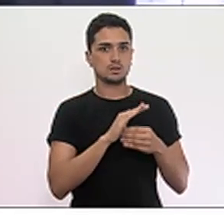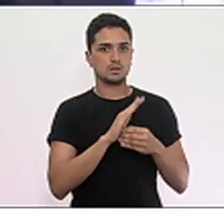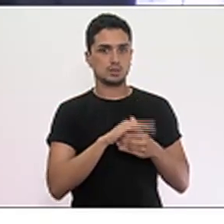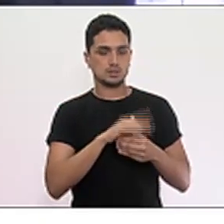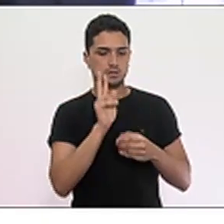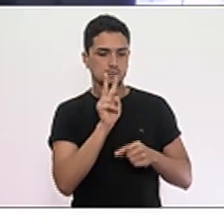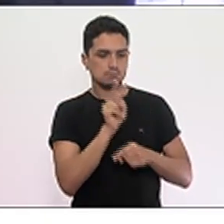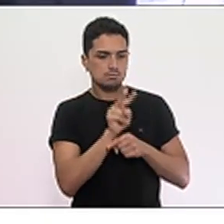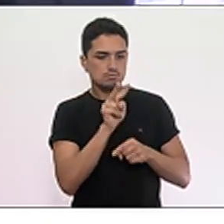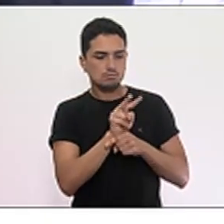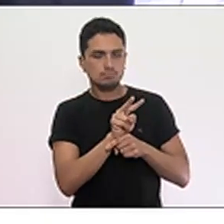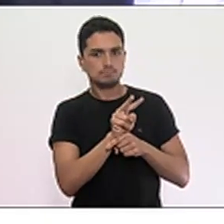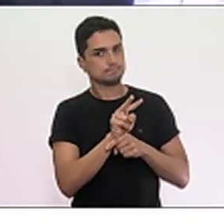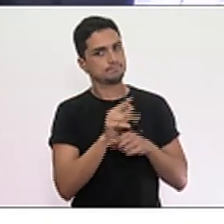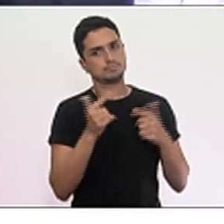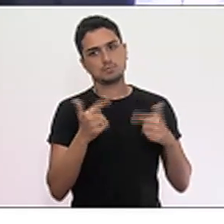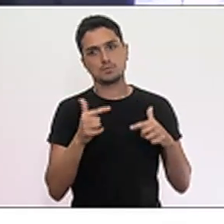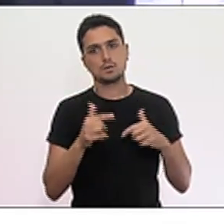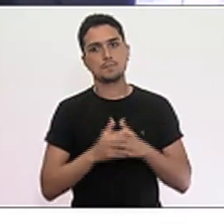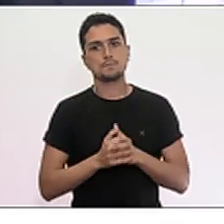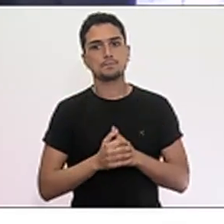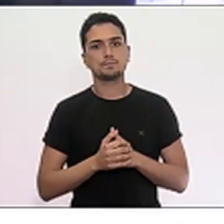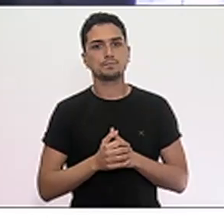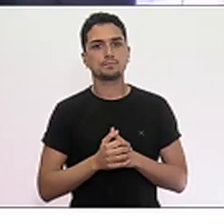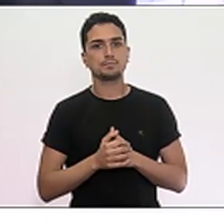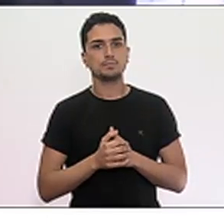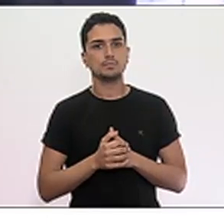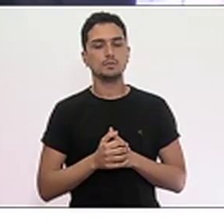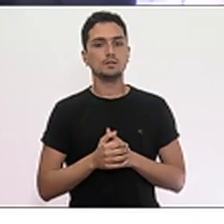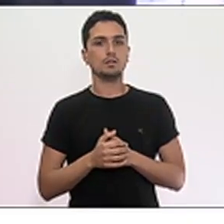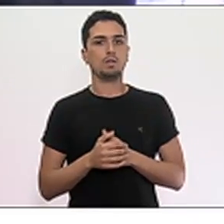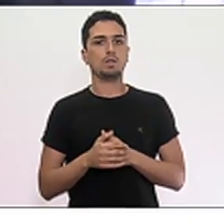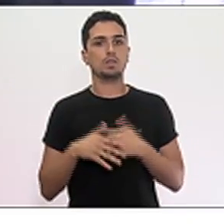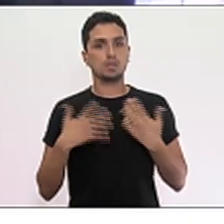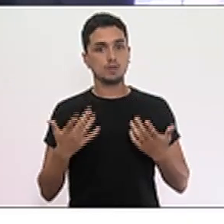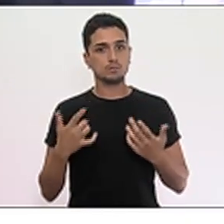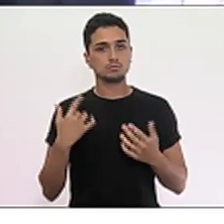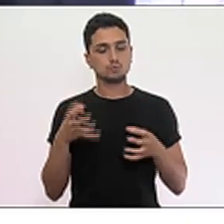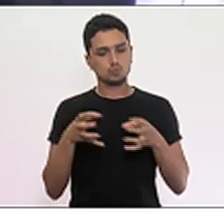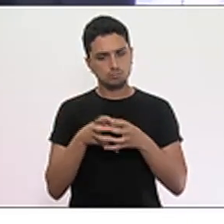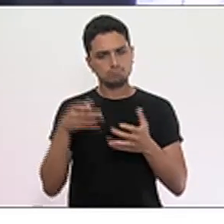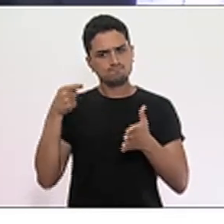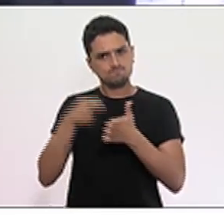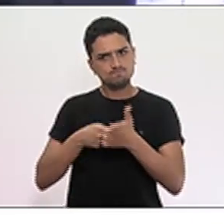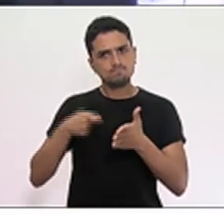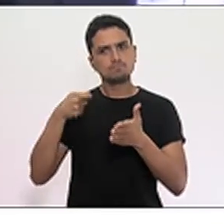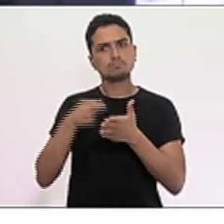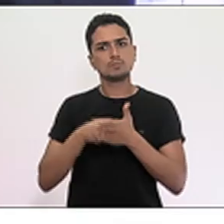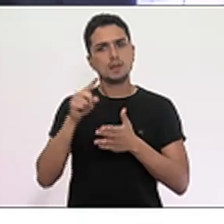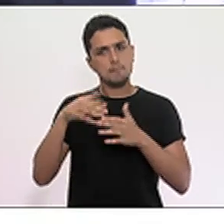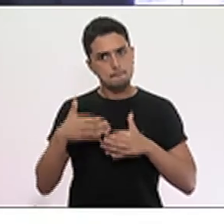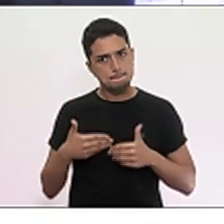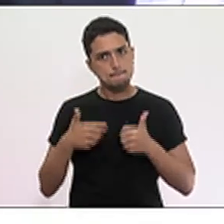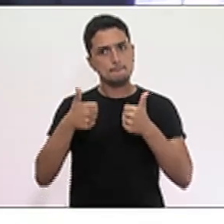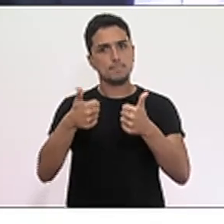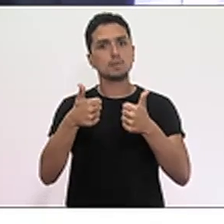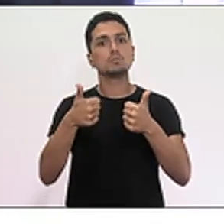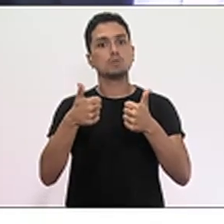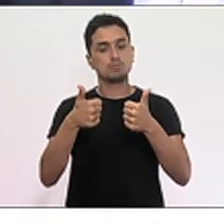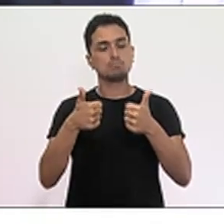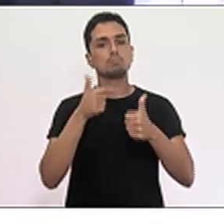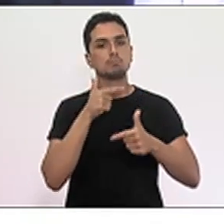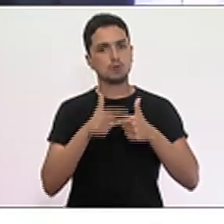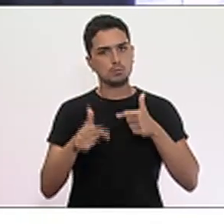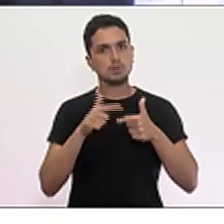estamos também, dentro dos comitês de bacias, trabalhando para que melhoremos essa condição. E